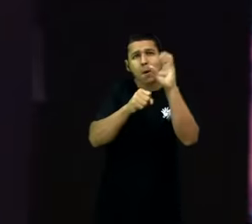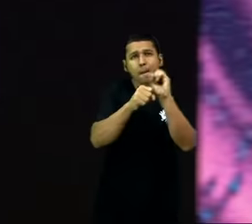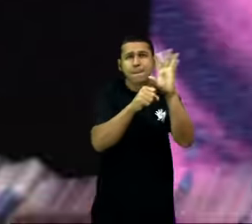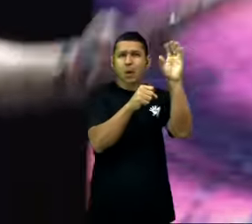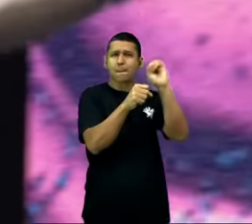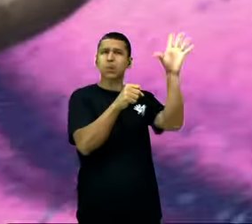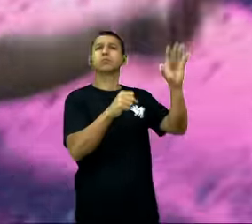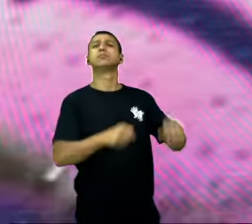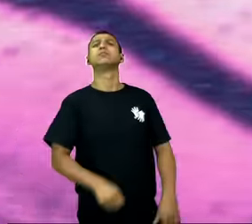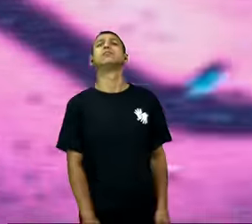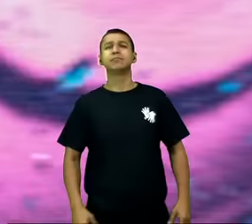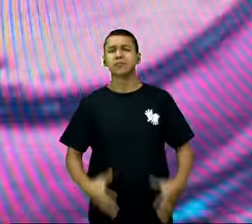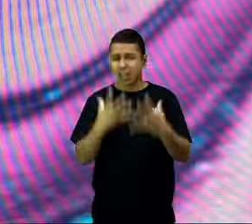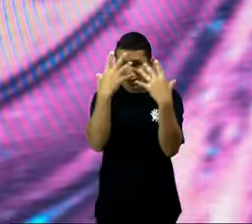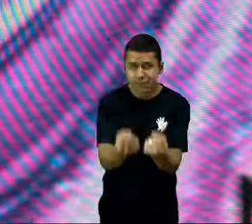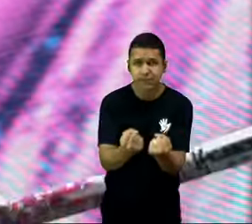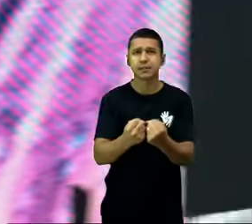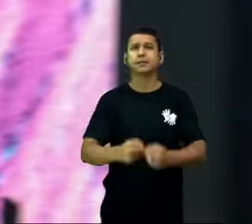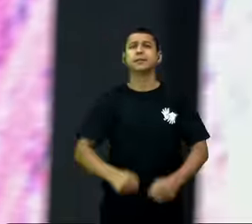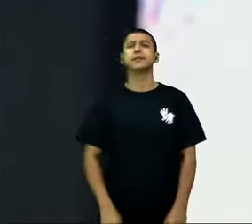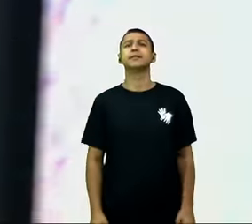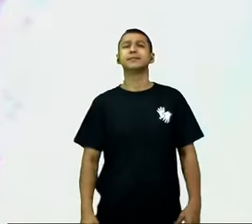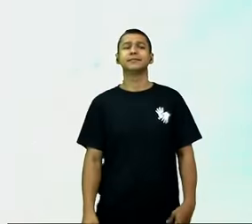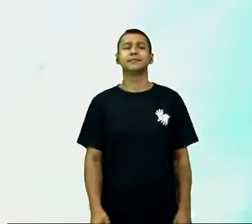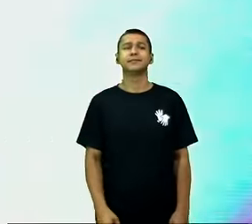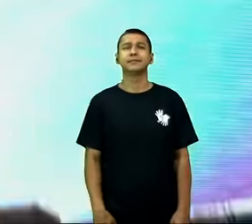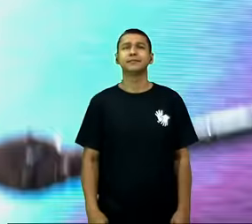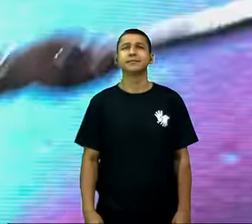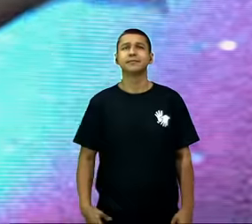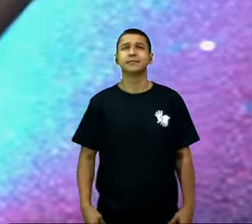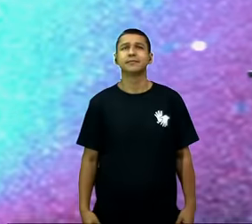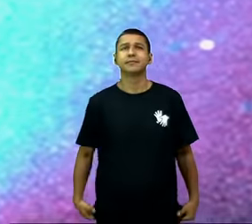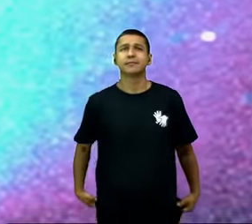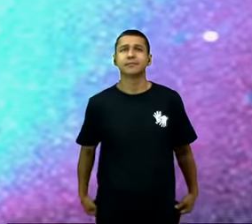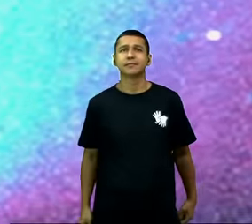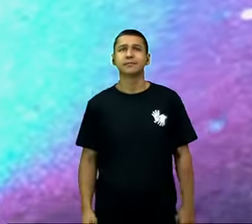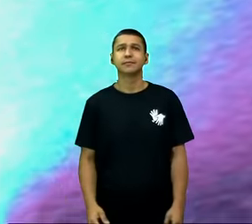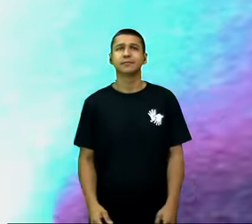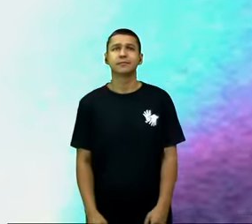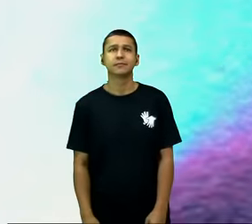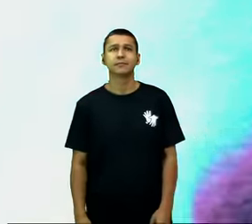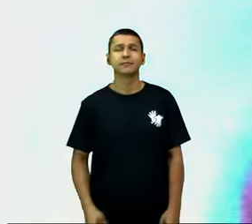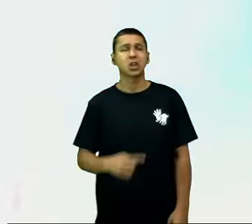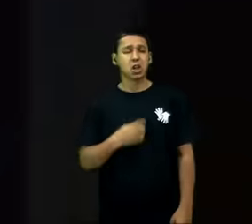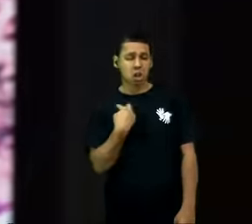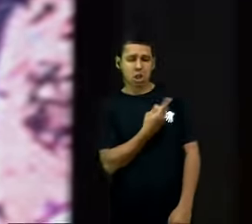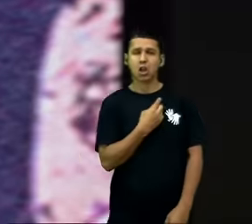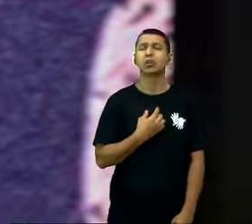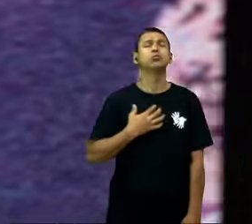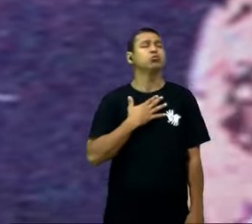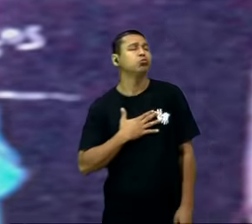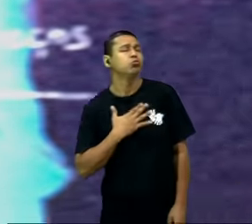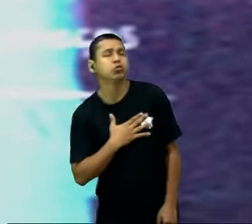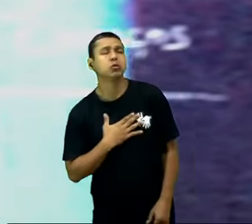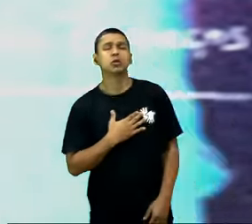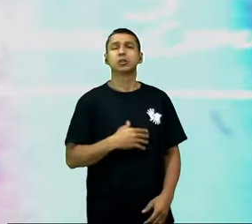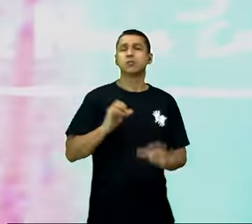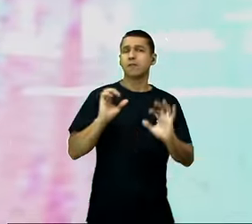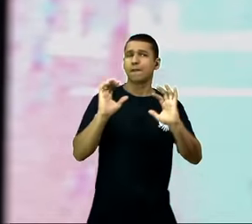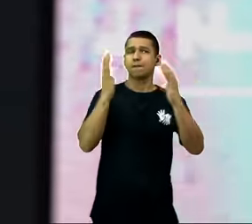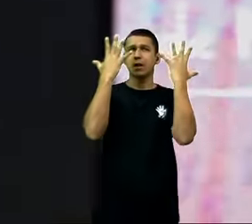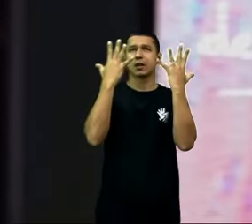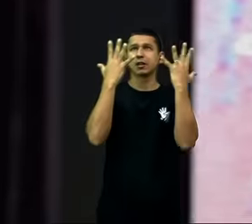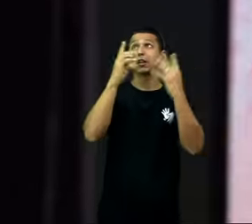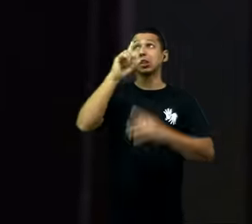Eita glória, receba. Ah, não vem atrapalhar nossa visão, não. Nós vamos de festa. Pastor, Deus está me prosperando. Faz o